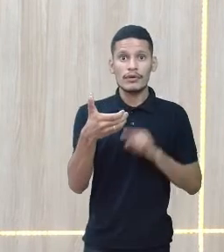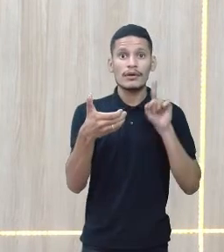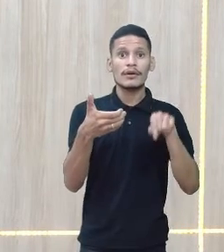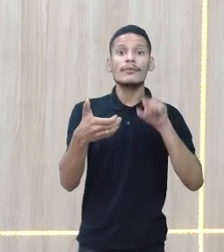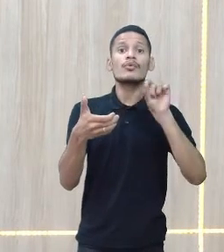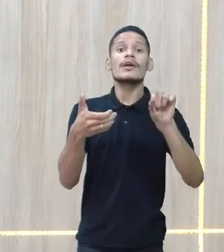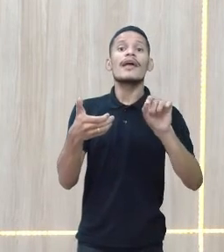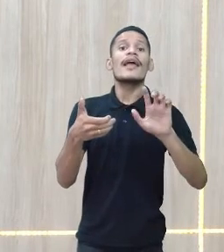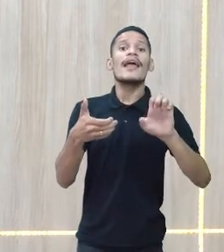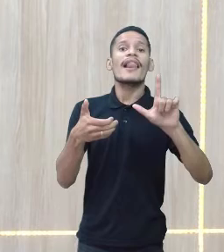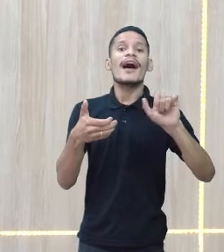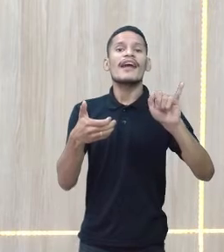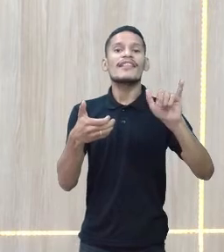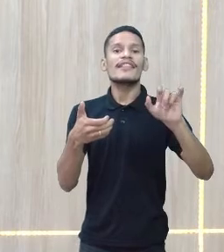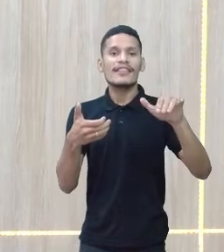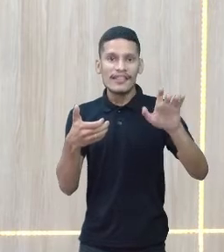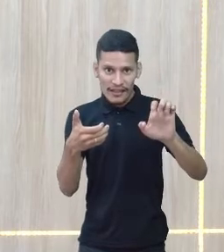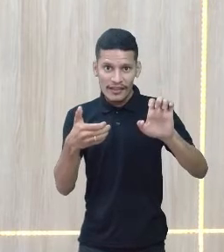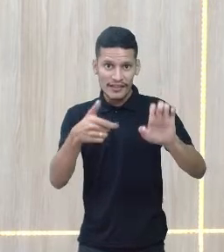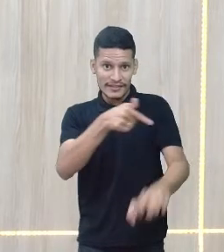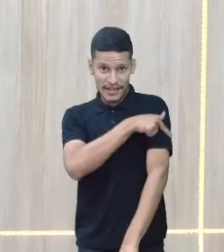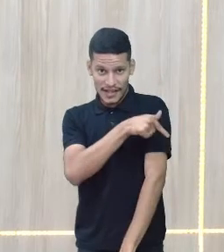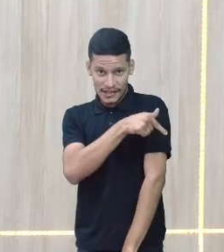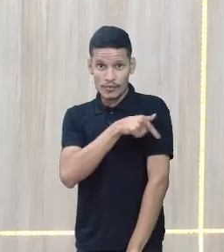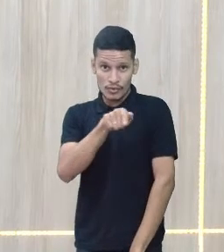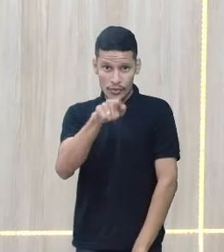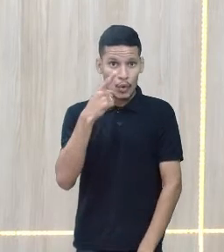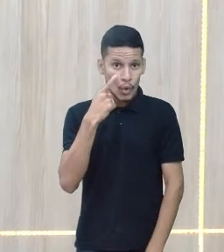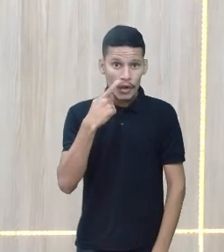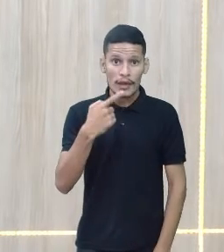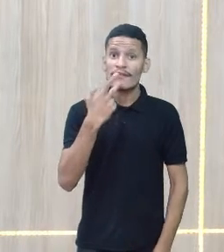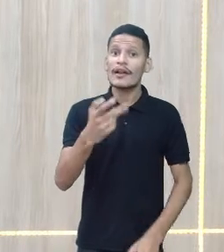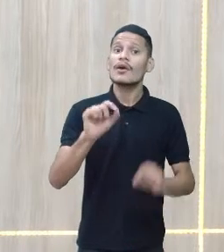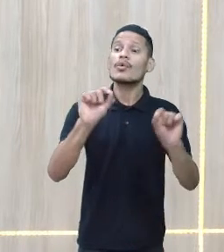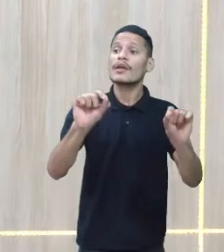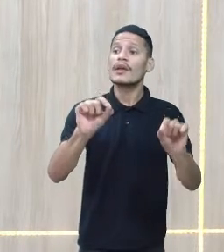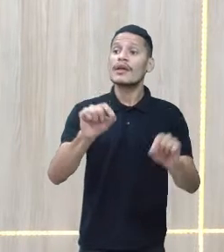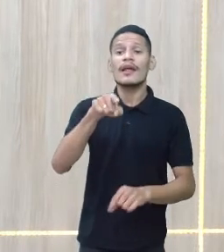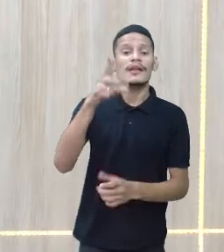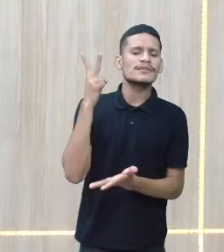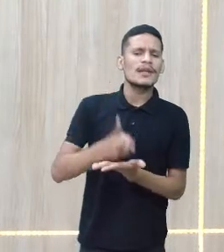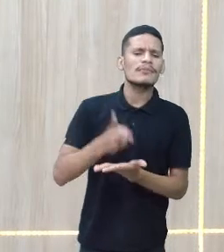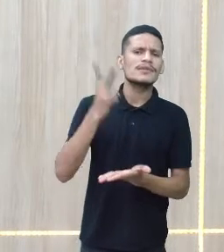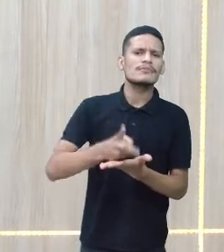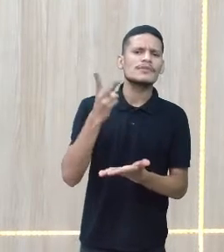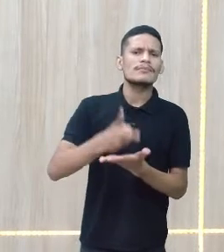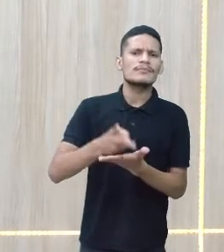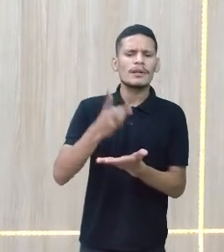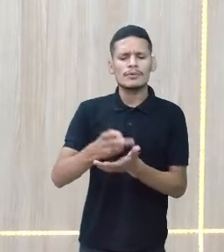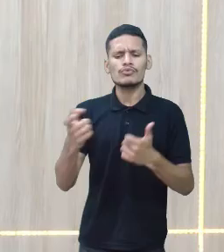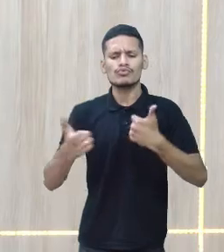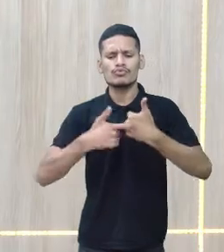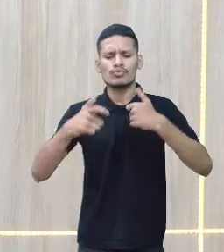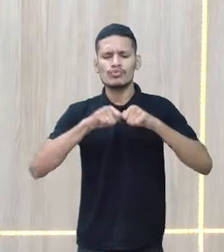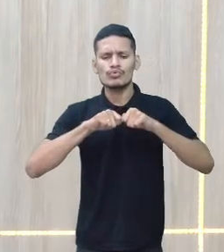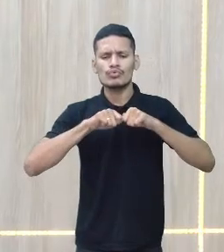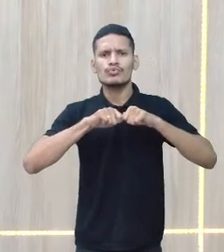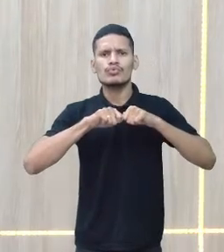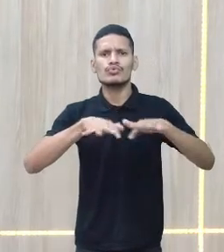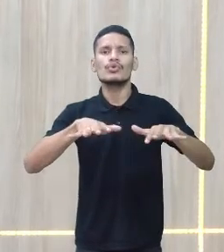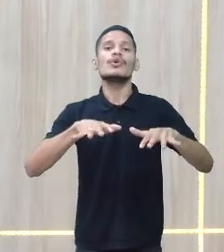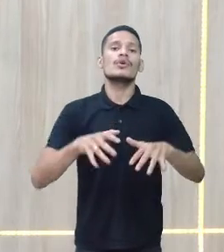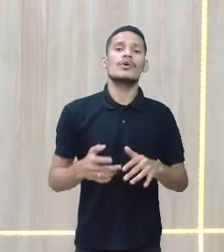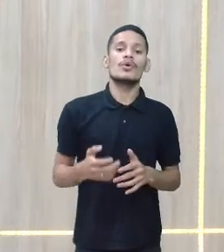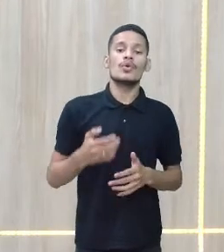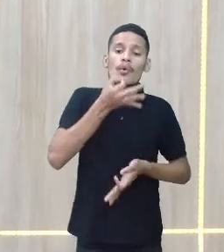7º ano, eu queria falar aqui que ela sempre está lá, curtindo, comentando.